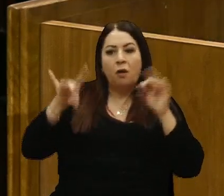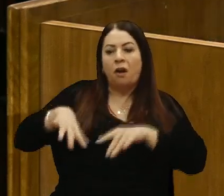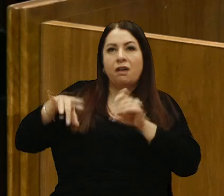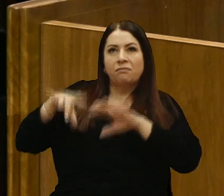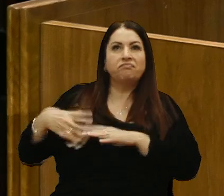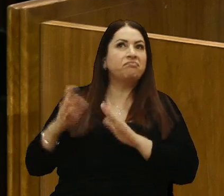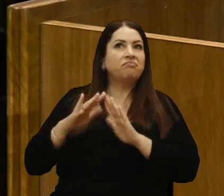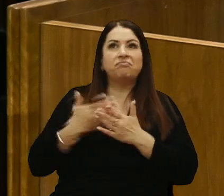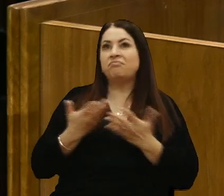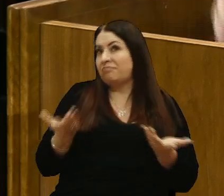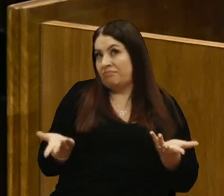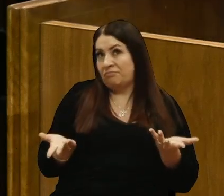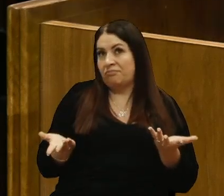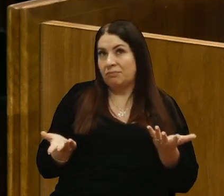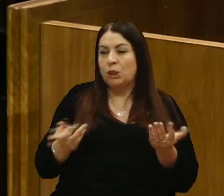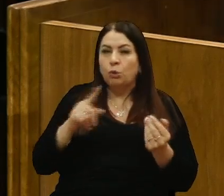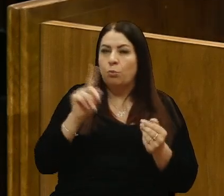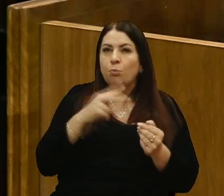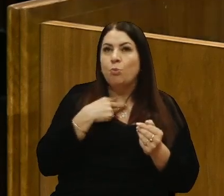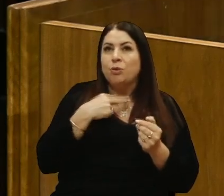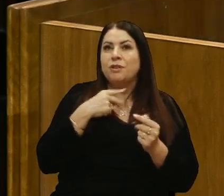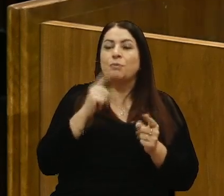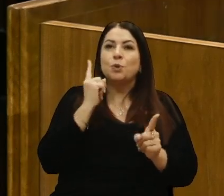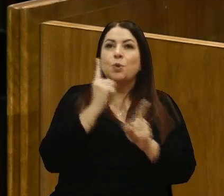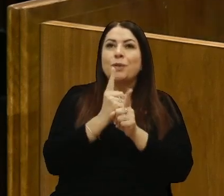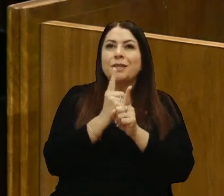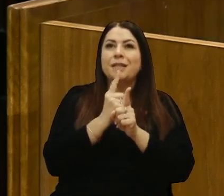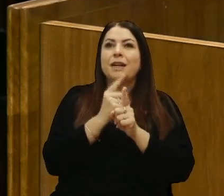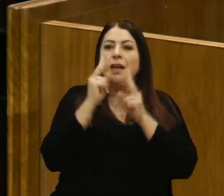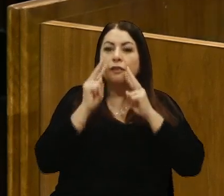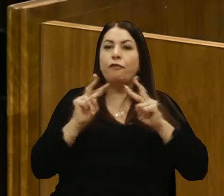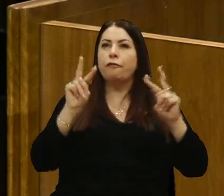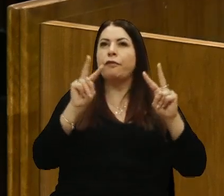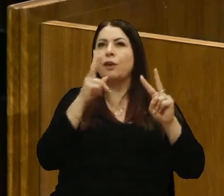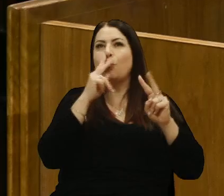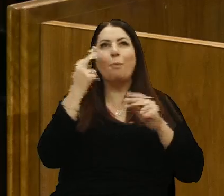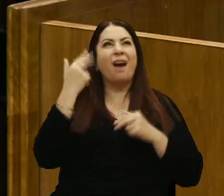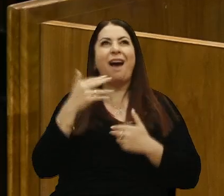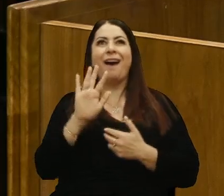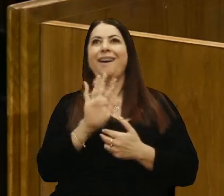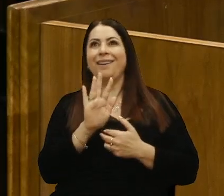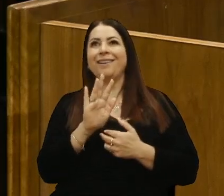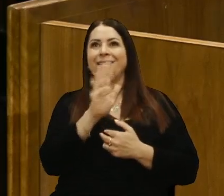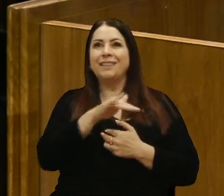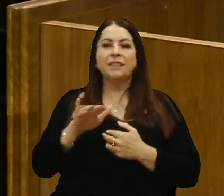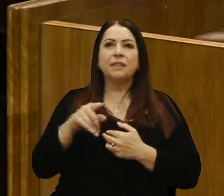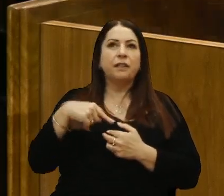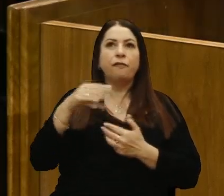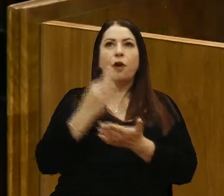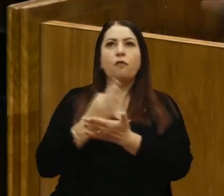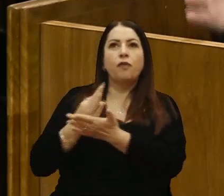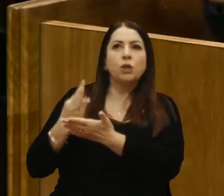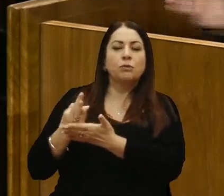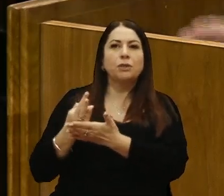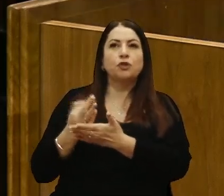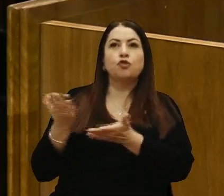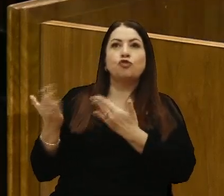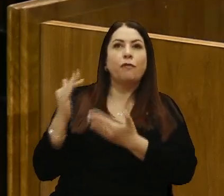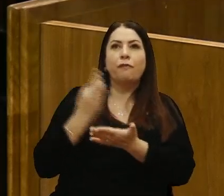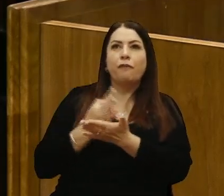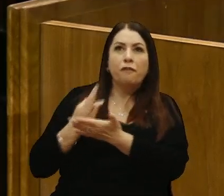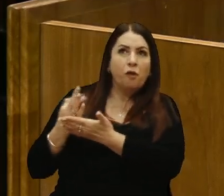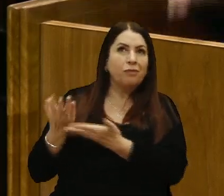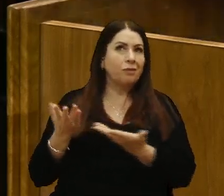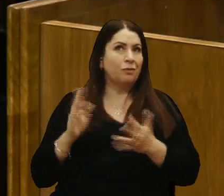escola. Nós não podemos encontrar e enxergar como natural crianças não irem para a escola, jovens não irem